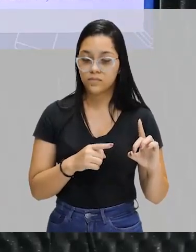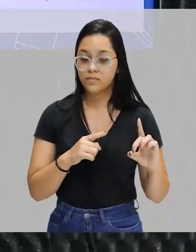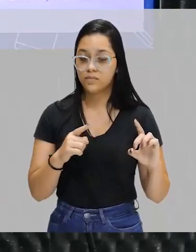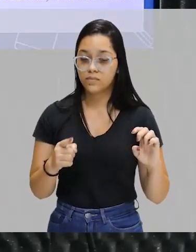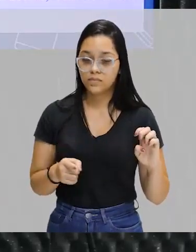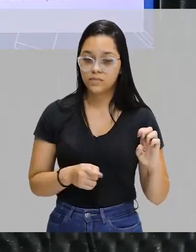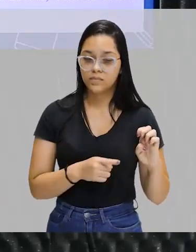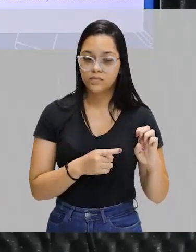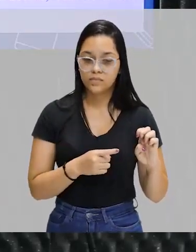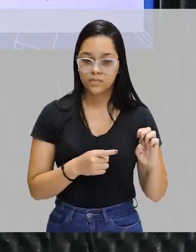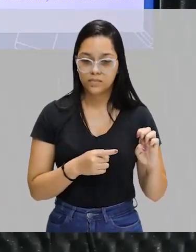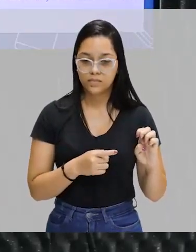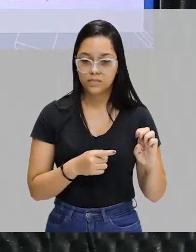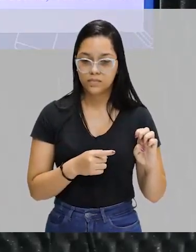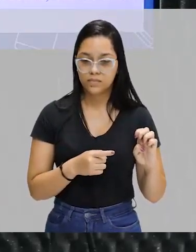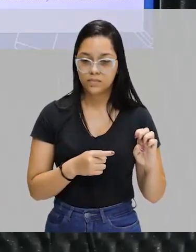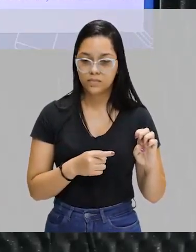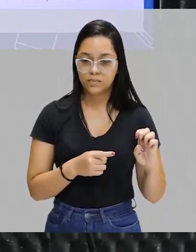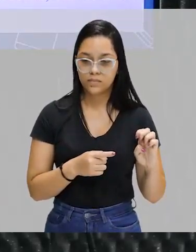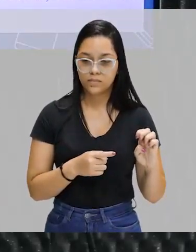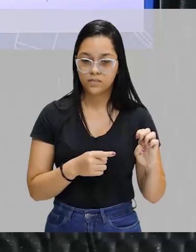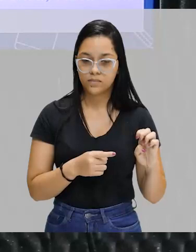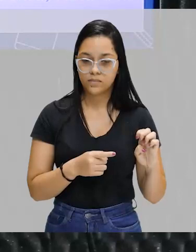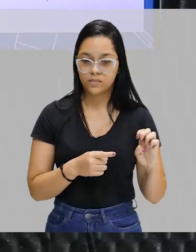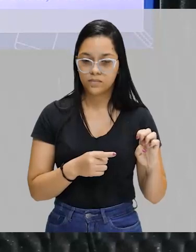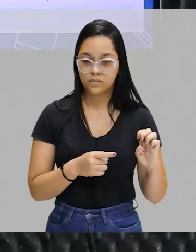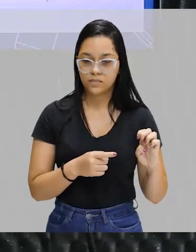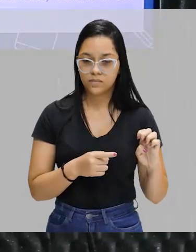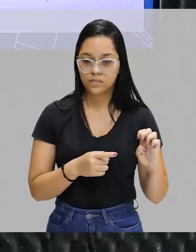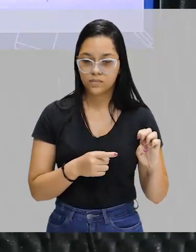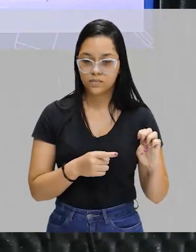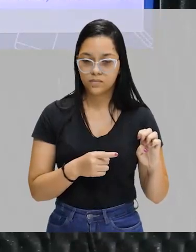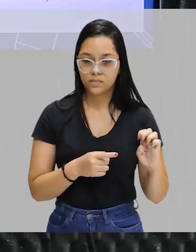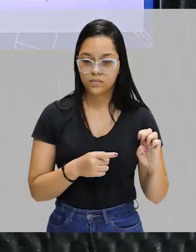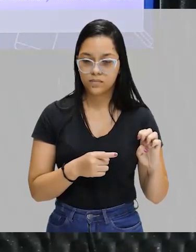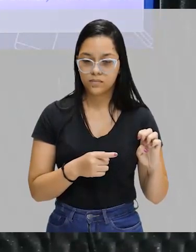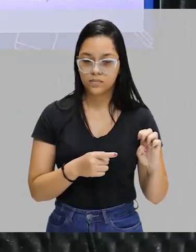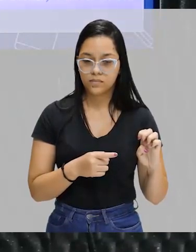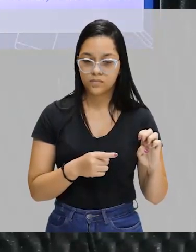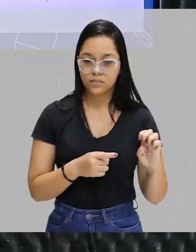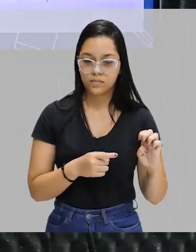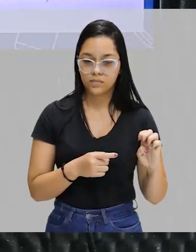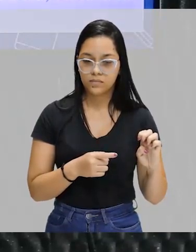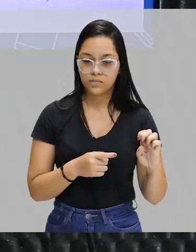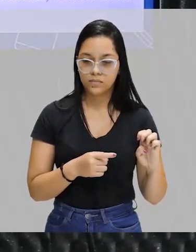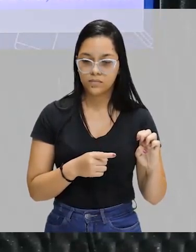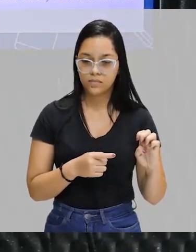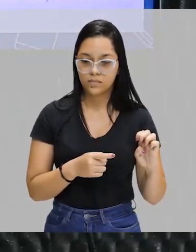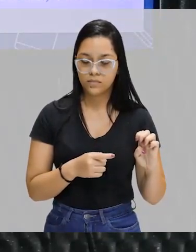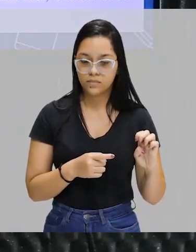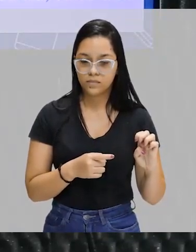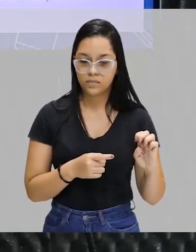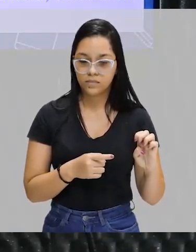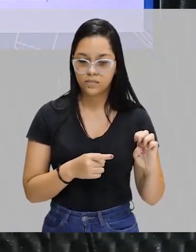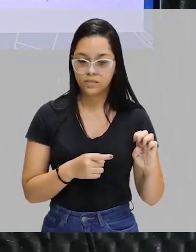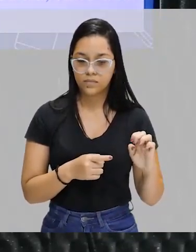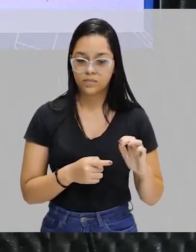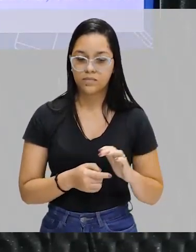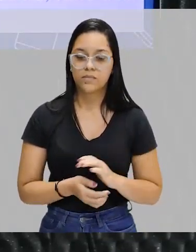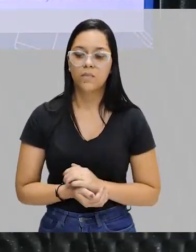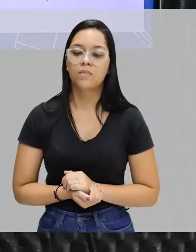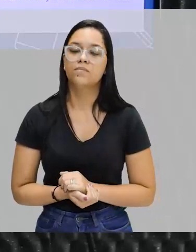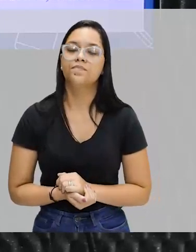enaltece. O letra E são antônimas, pois cada uma das grafias, acento e acento, remete a um sentido